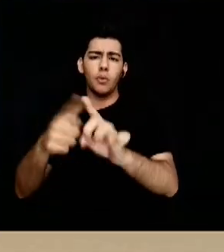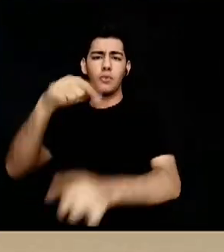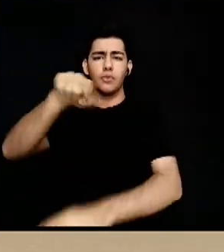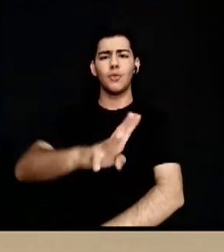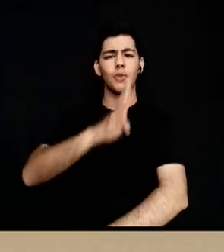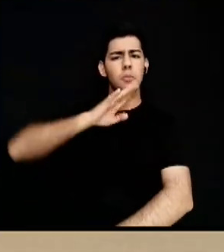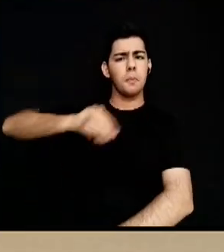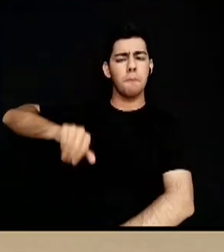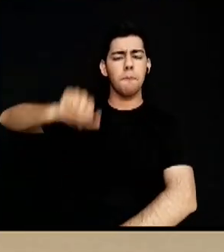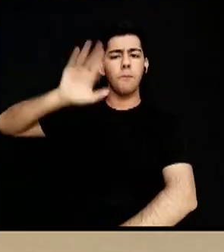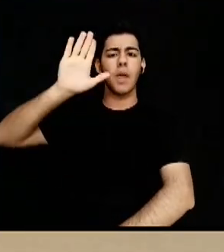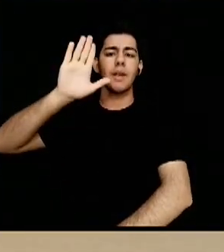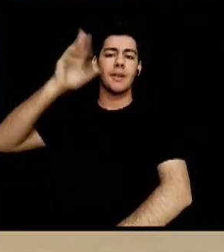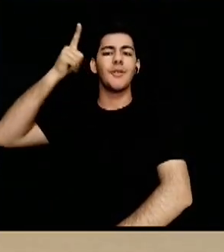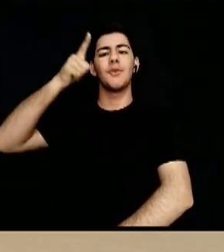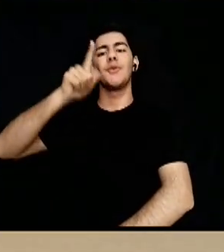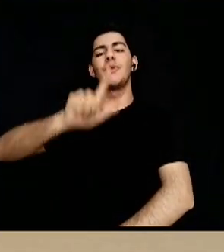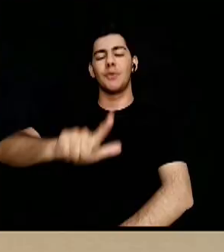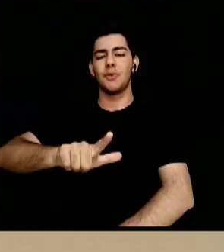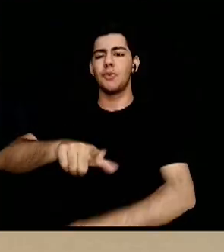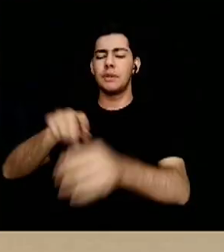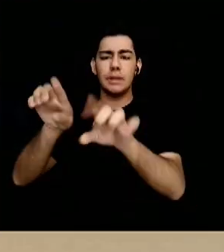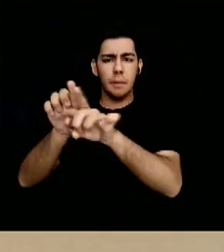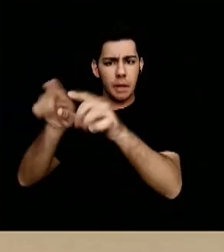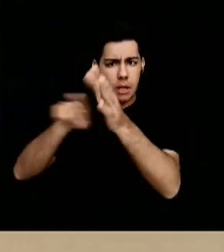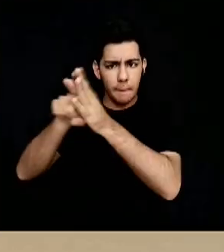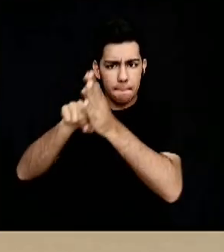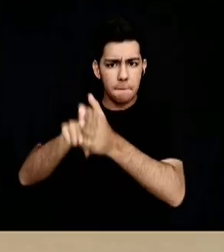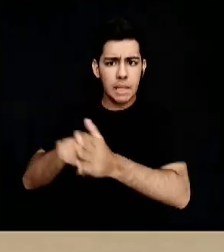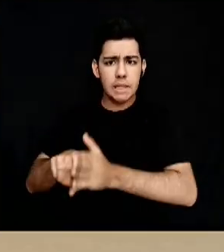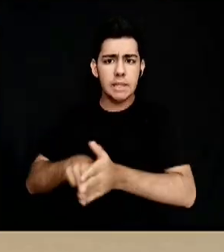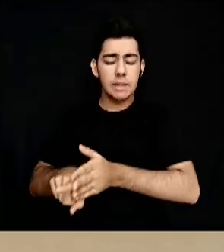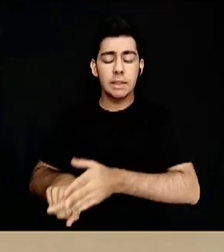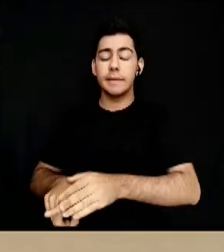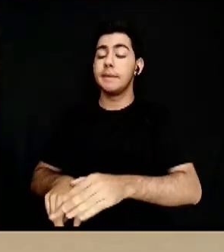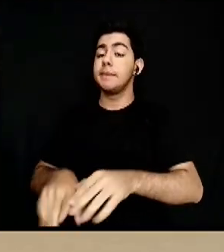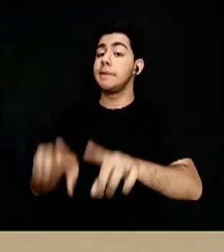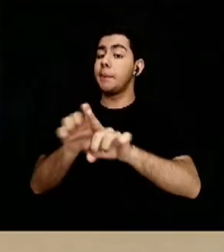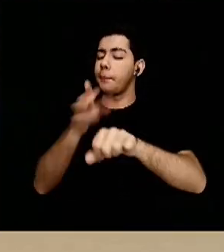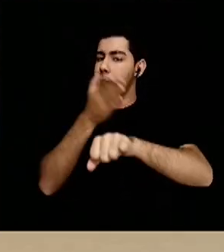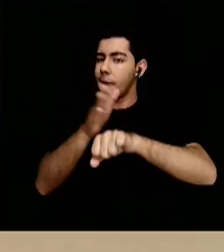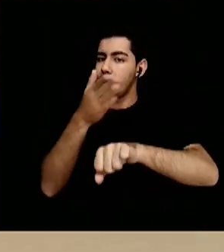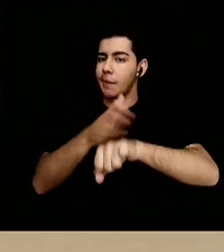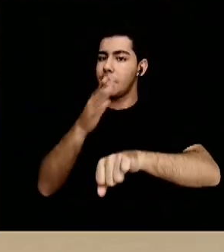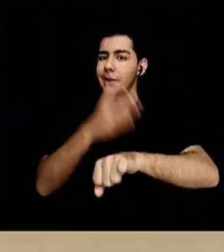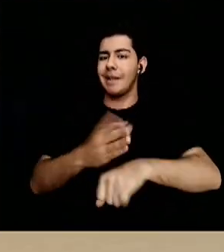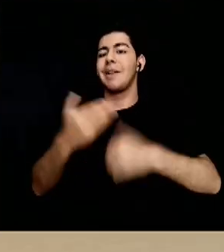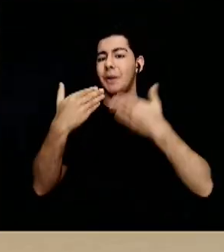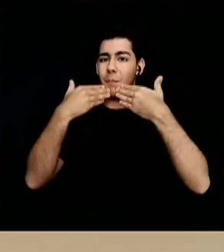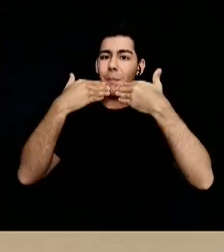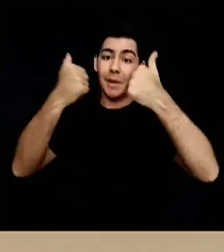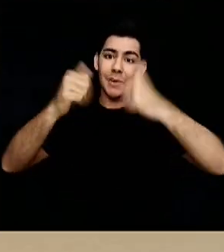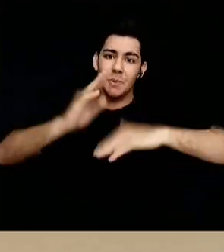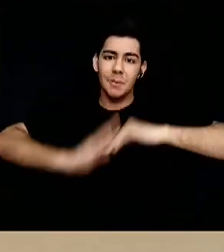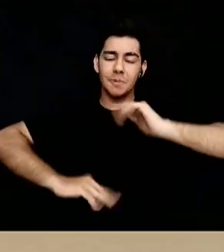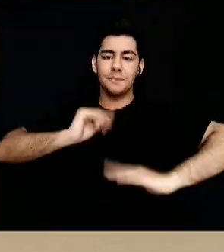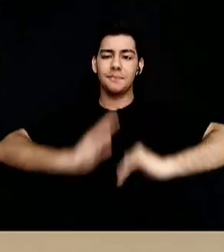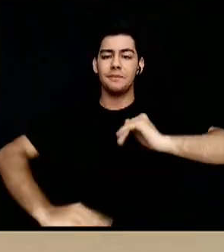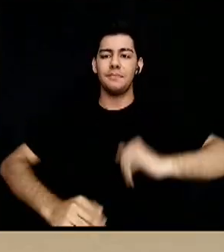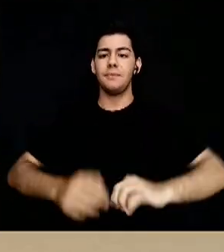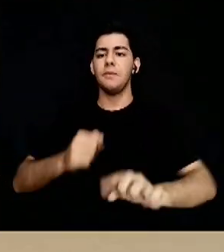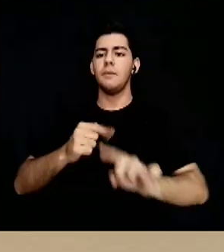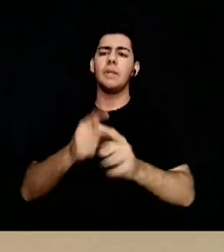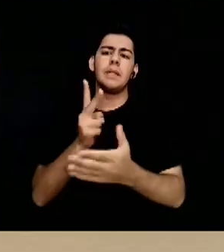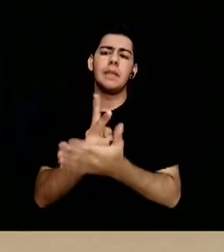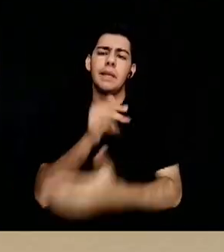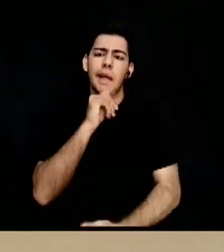mais você pesquisa e quanto mais você pratica, melhor você fica. Mesmo porque, Simone, eu tenho reparado que